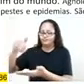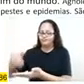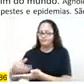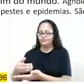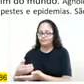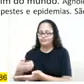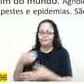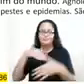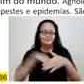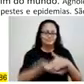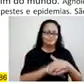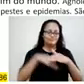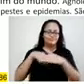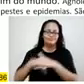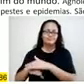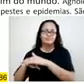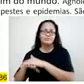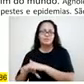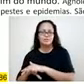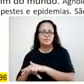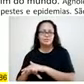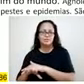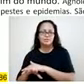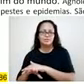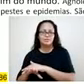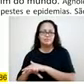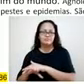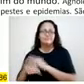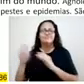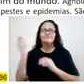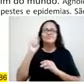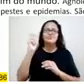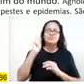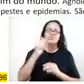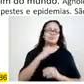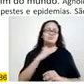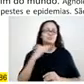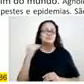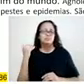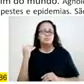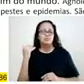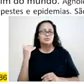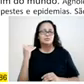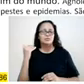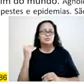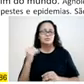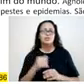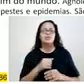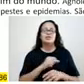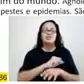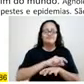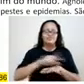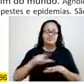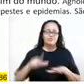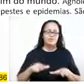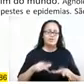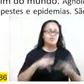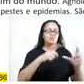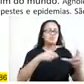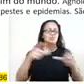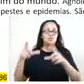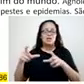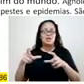sem os ofícios divinos. Tampouco se tocava o sino da morte. Em muitos lugares em Siena, cavavam-se